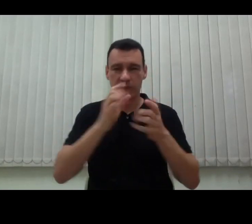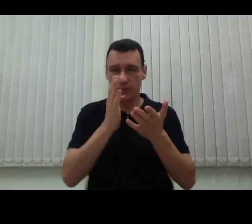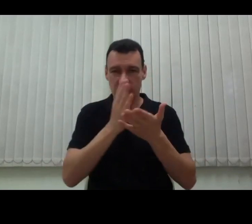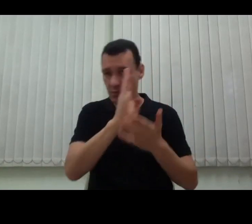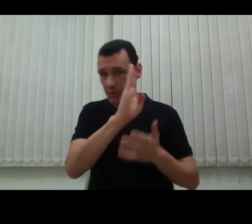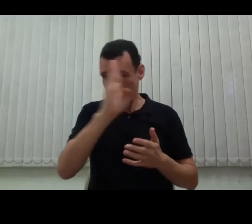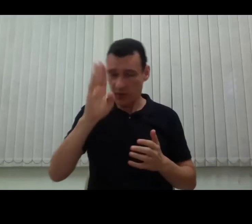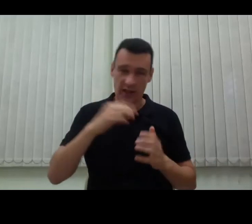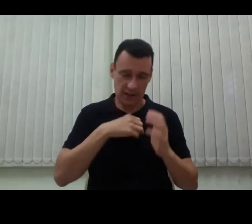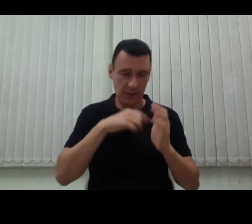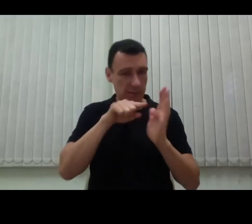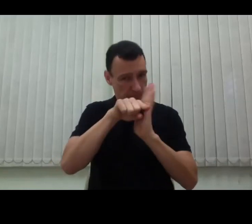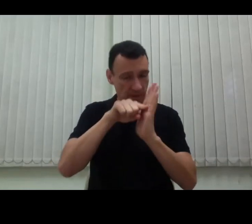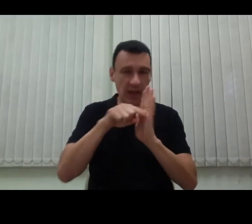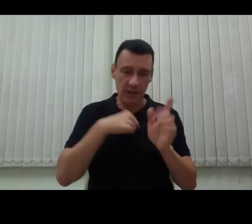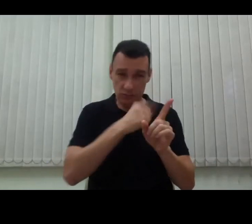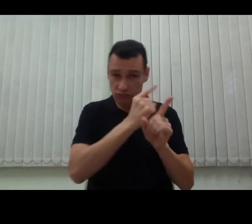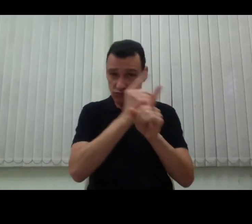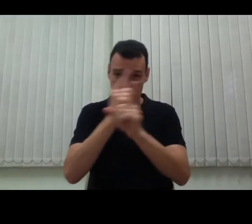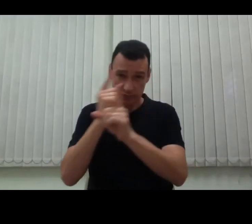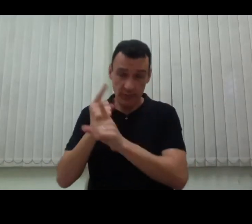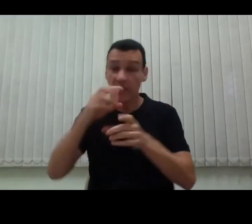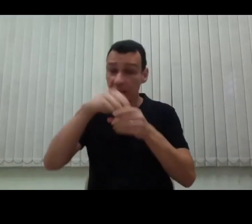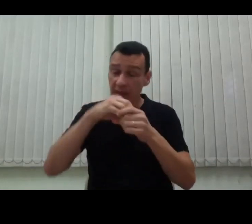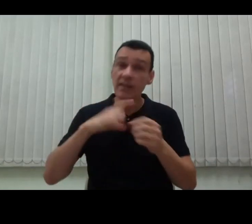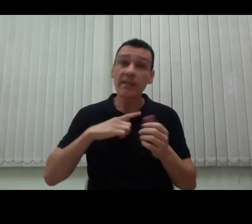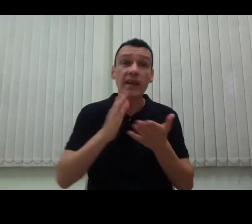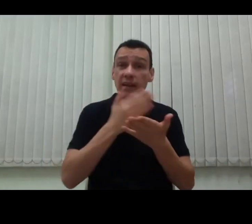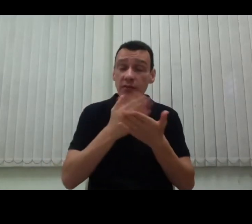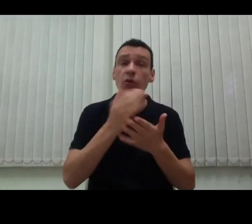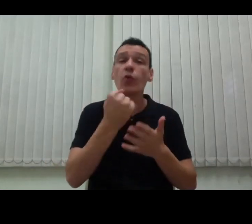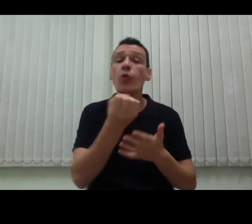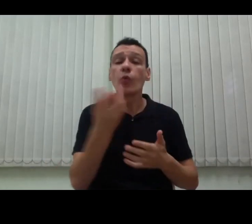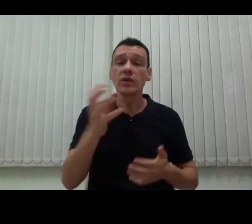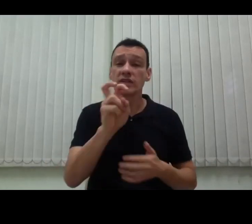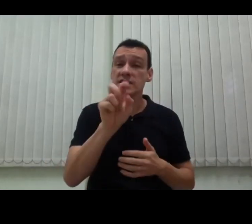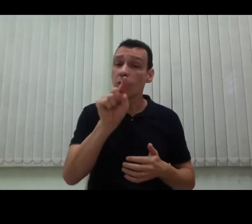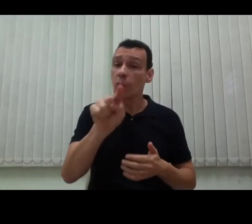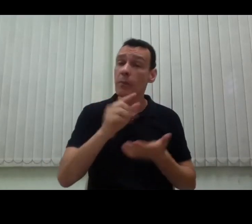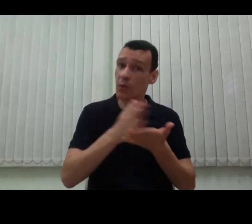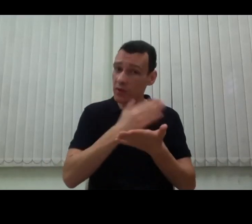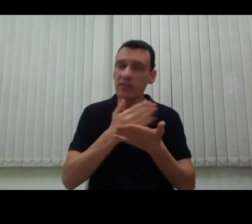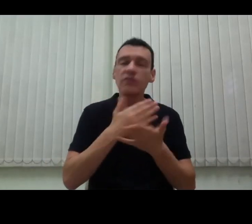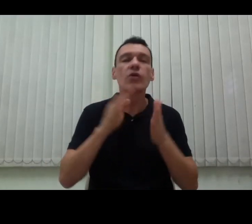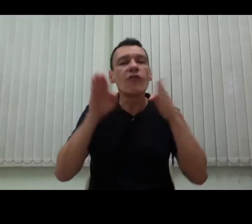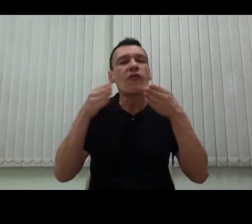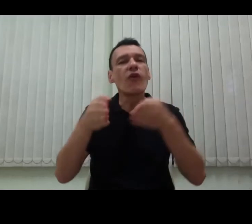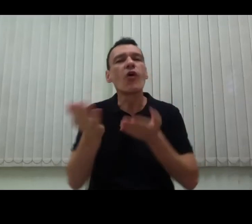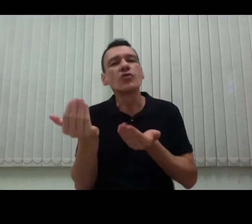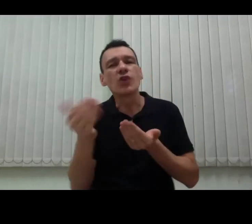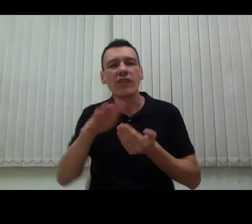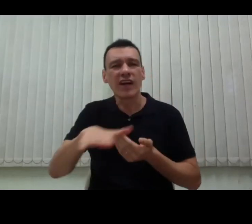5.000 exemplares, né, dos 5.000 livros disponíveis lá de literatura infantil juvenil, somente